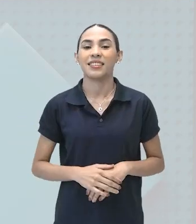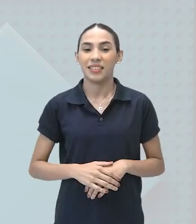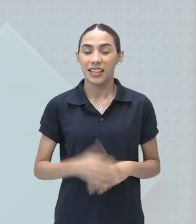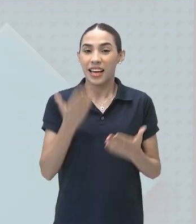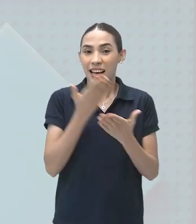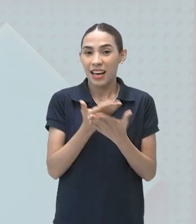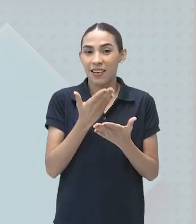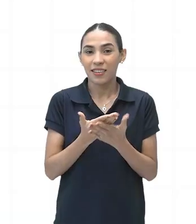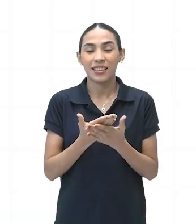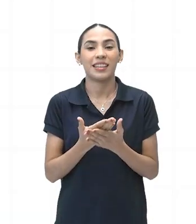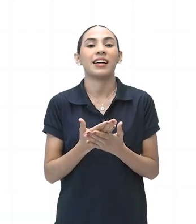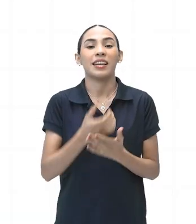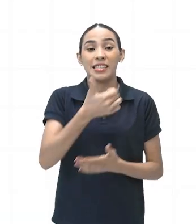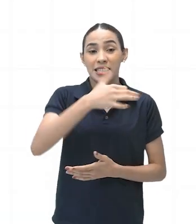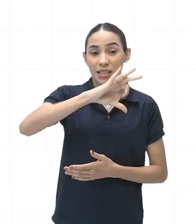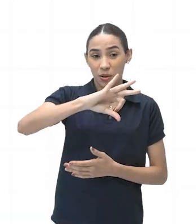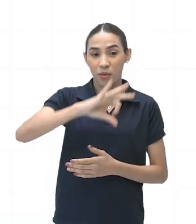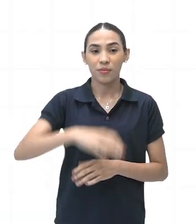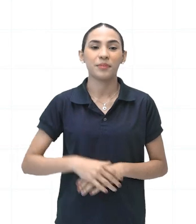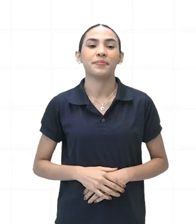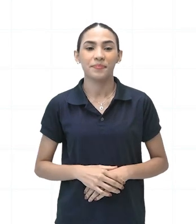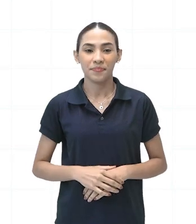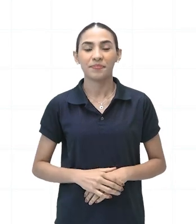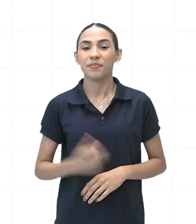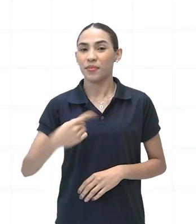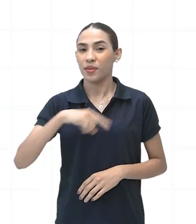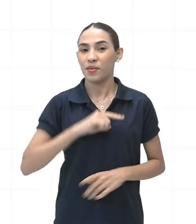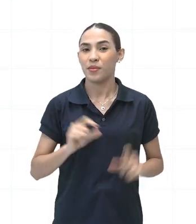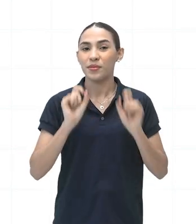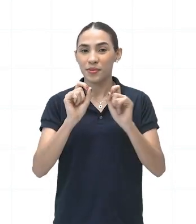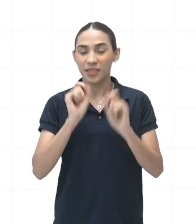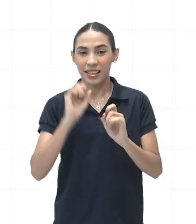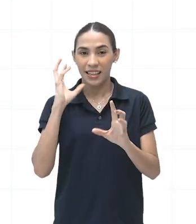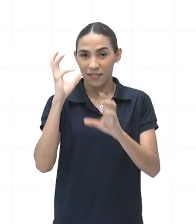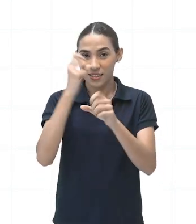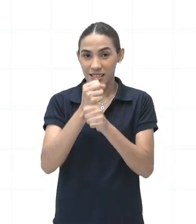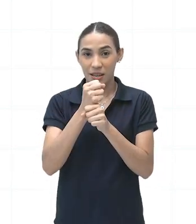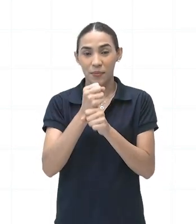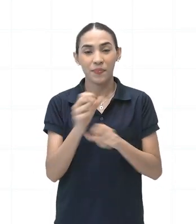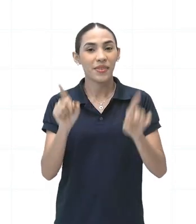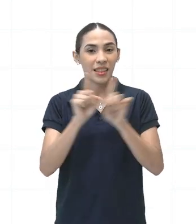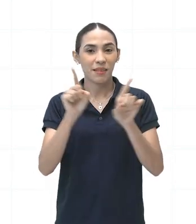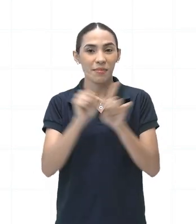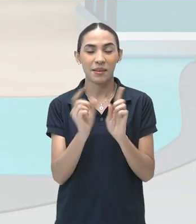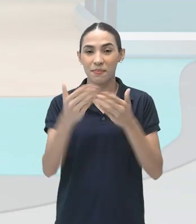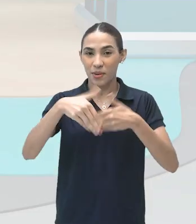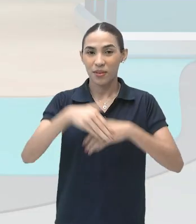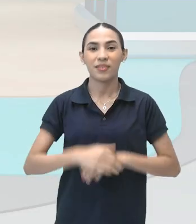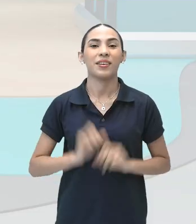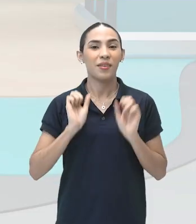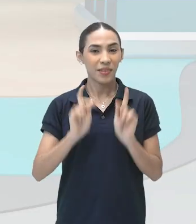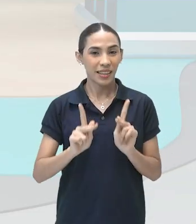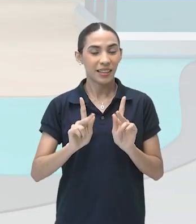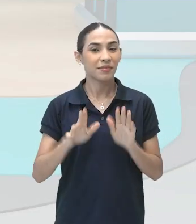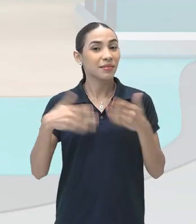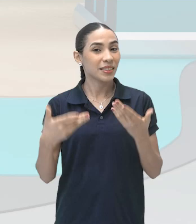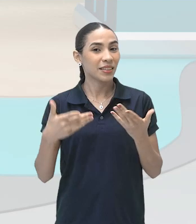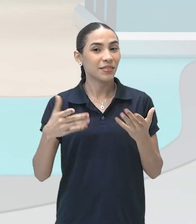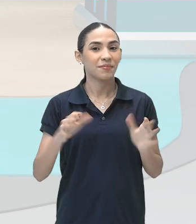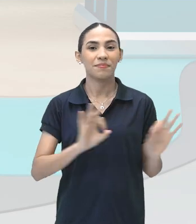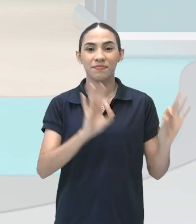é a aula 19, na qual estamos tendo revisão e avaliação, ok?